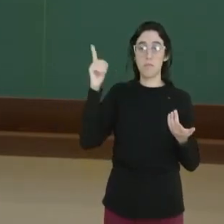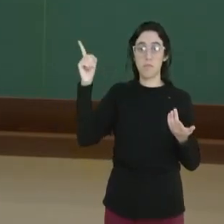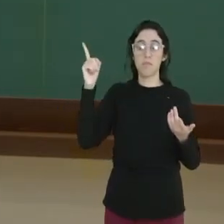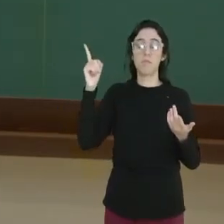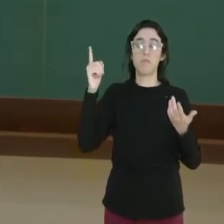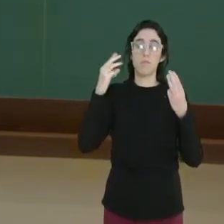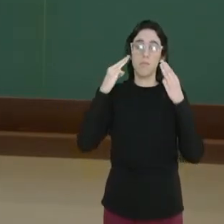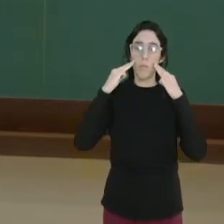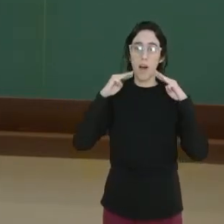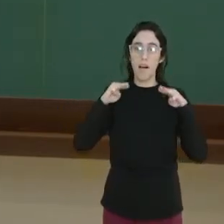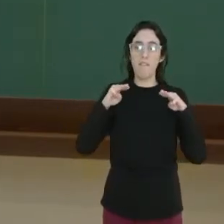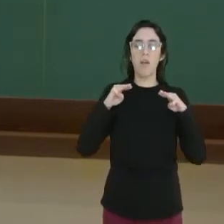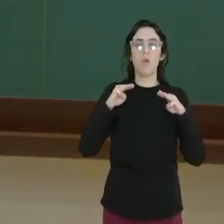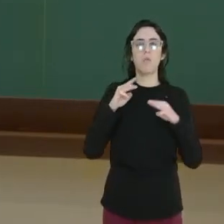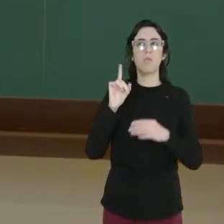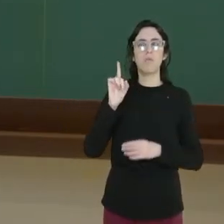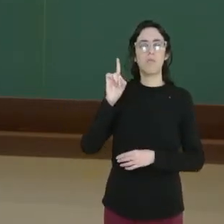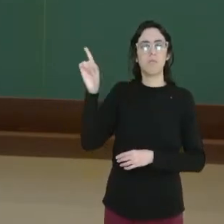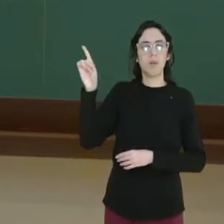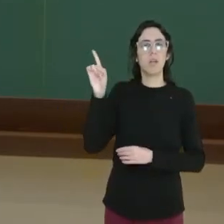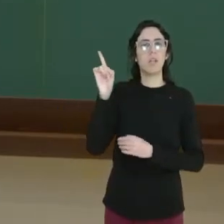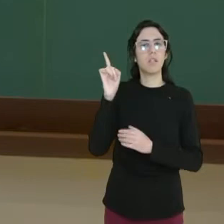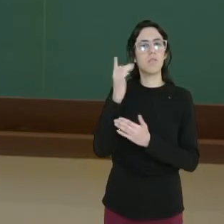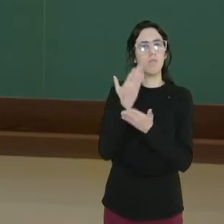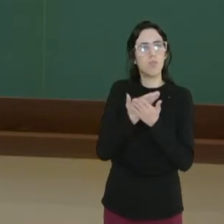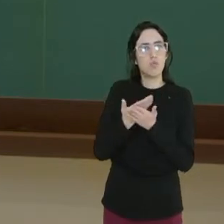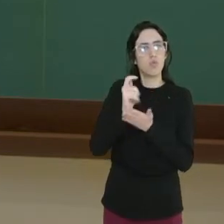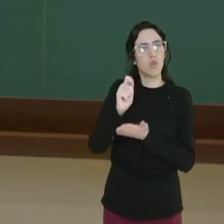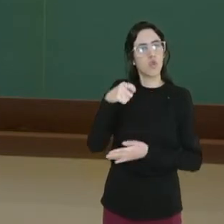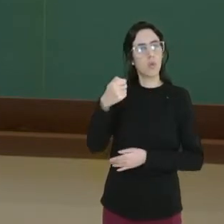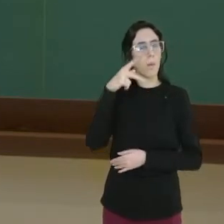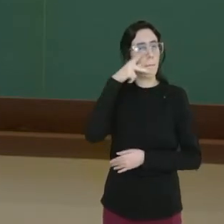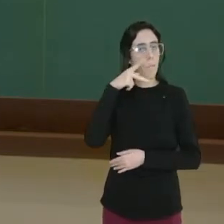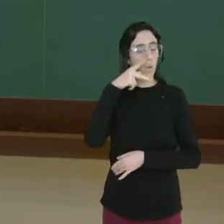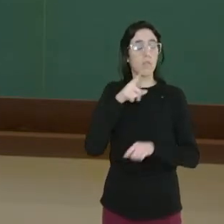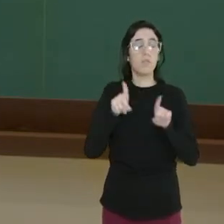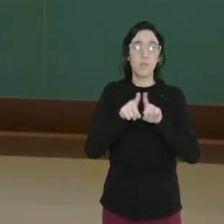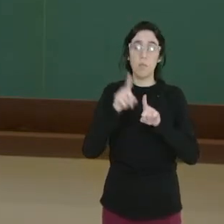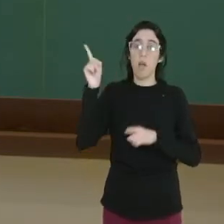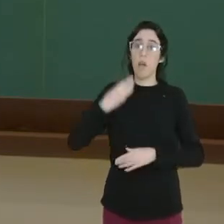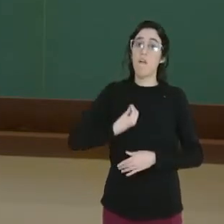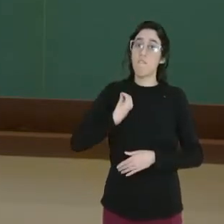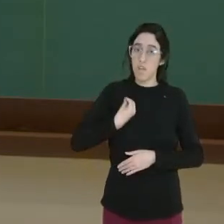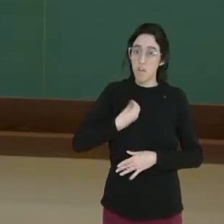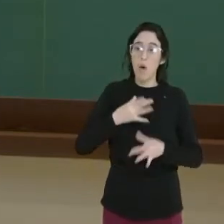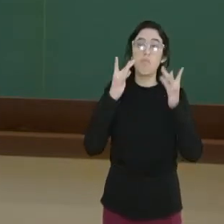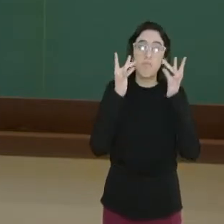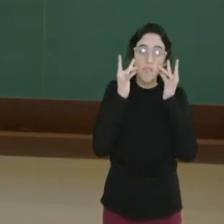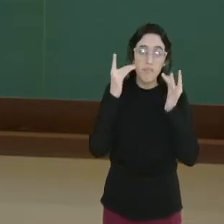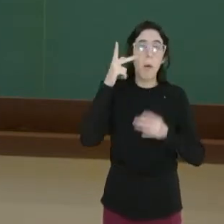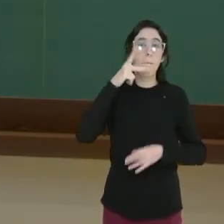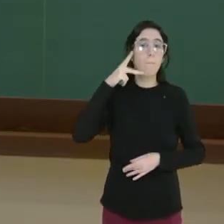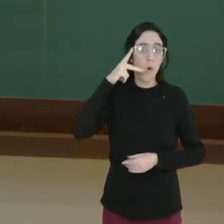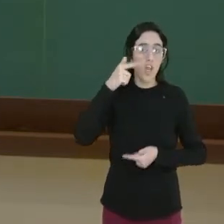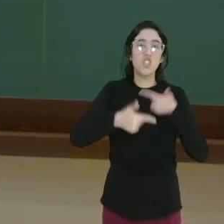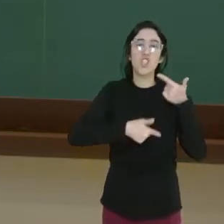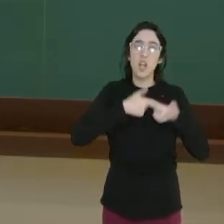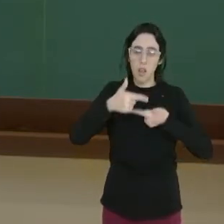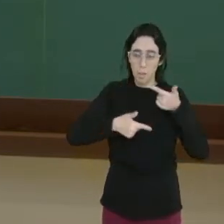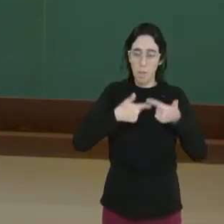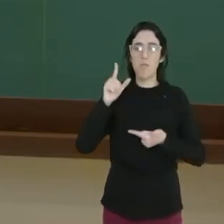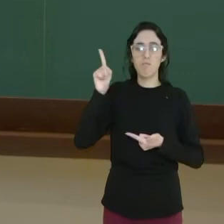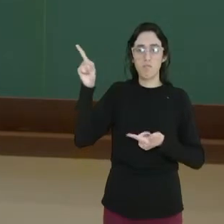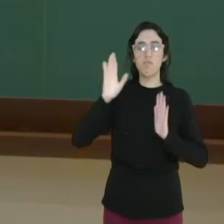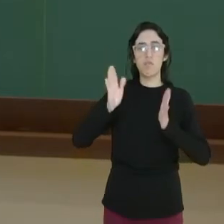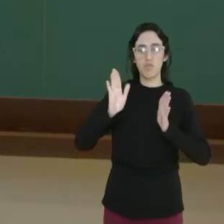teorizar sobre a política, ele viveu também a prática da política, certo? Ele exerceu alguns cargos políticos